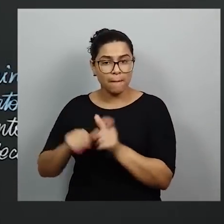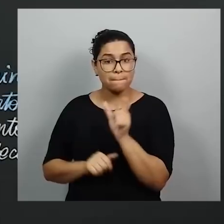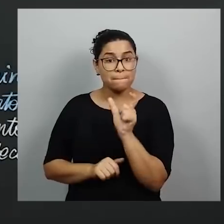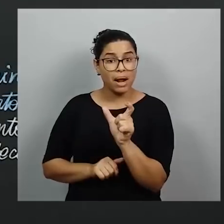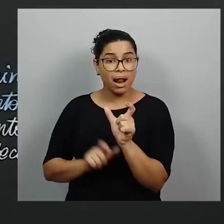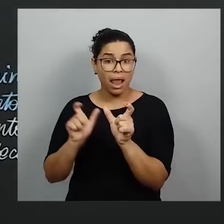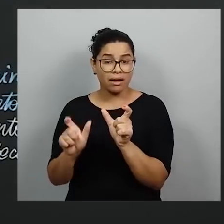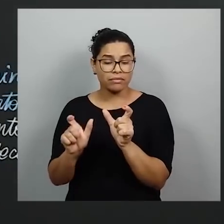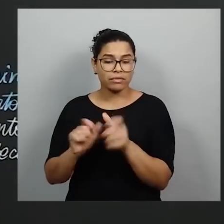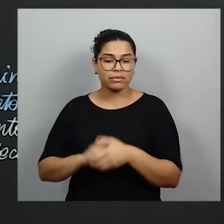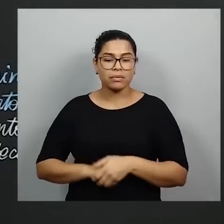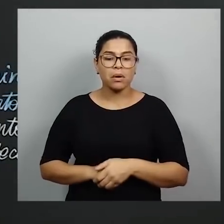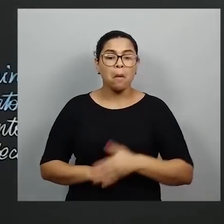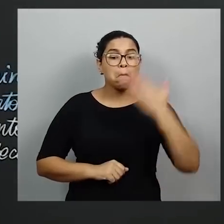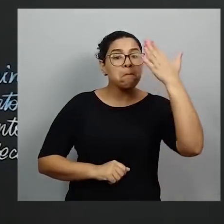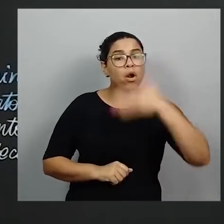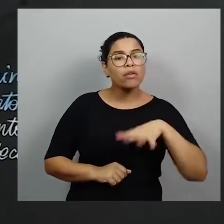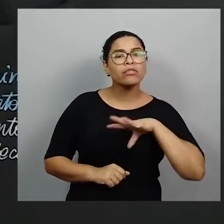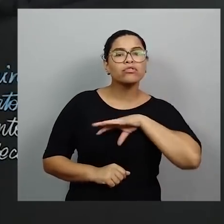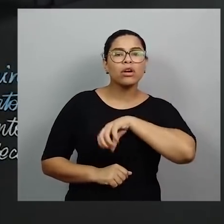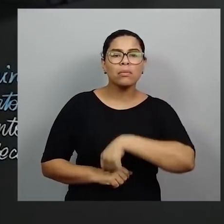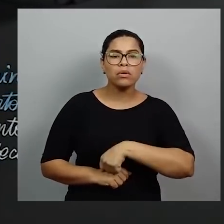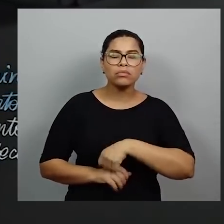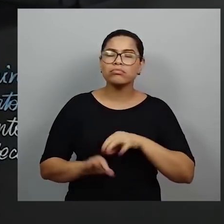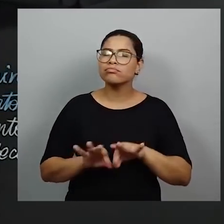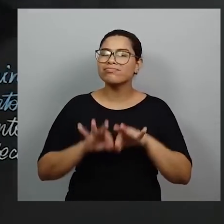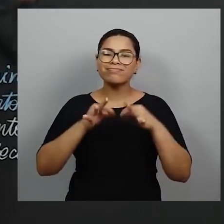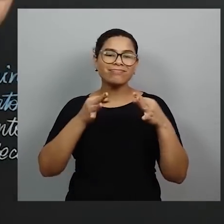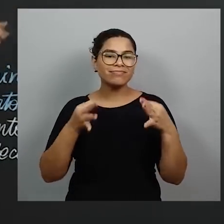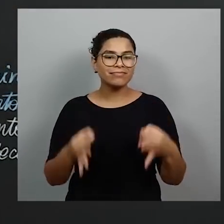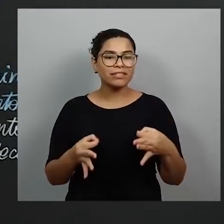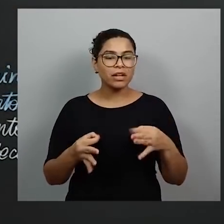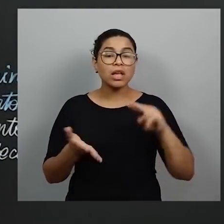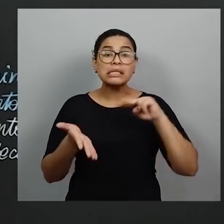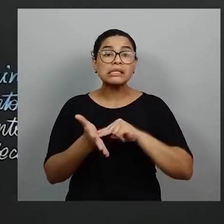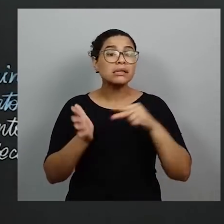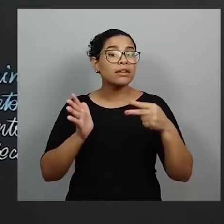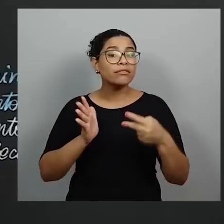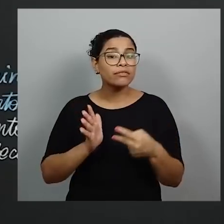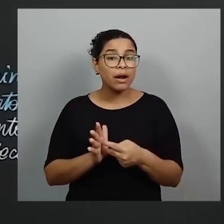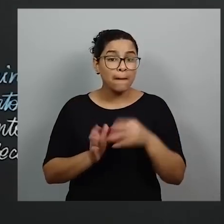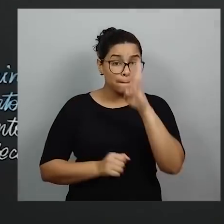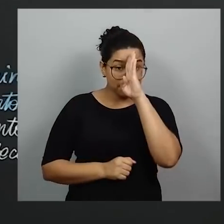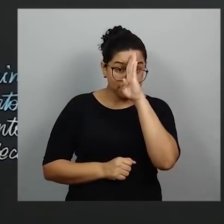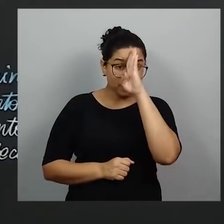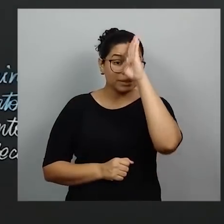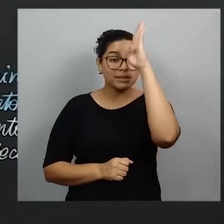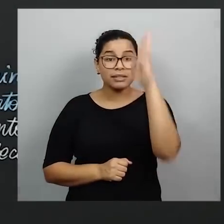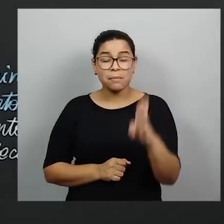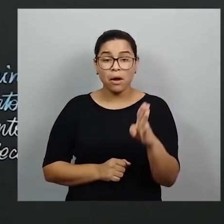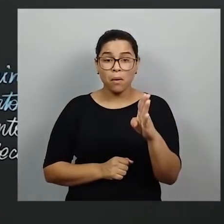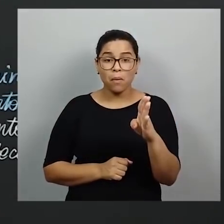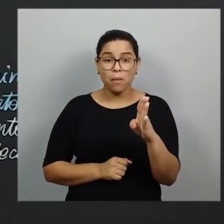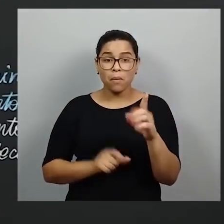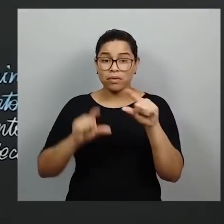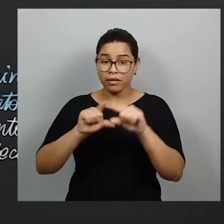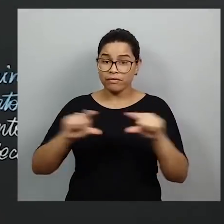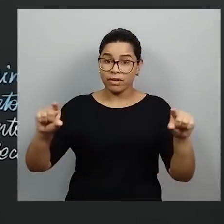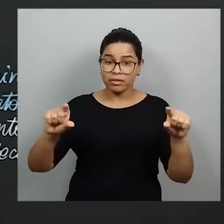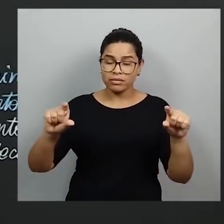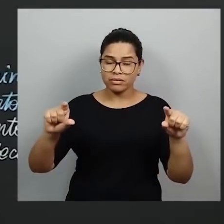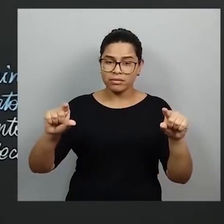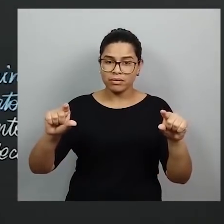essas palavras, se eu disser que provas de amor são simples, o significado principal dessa